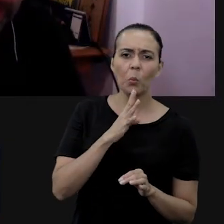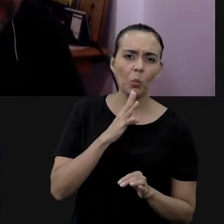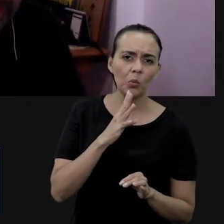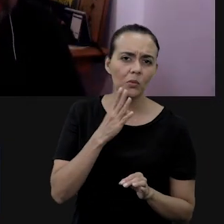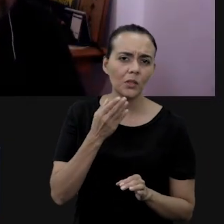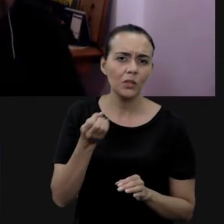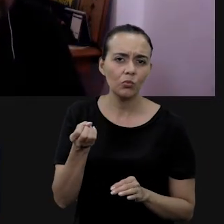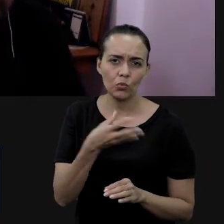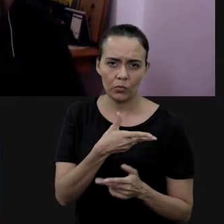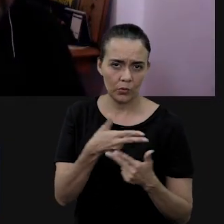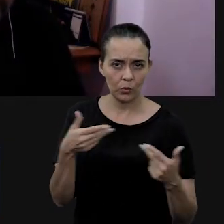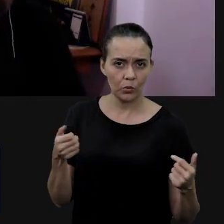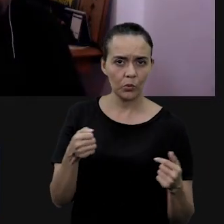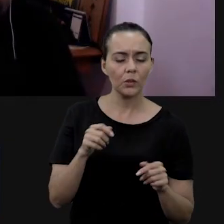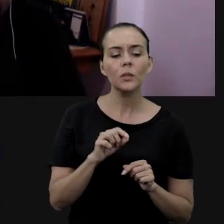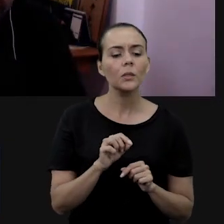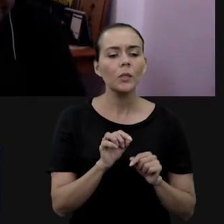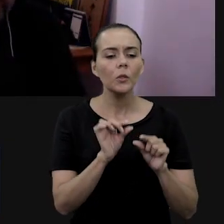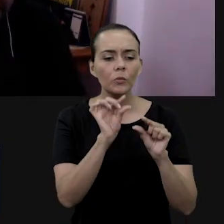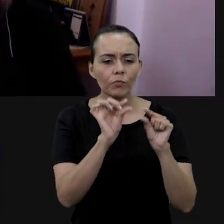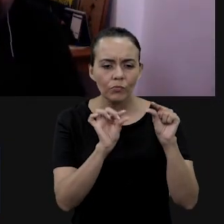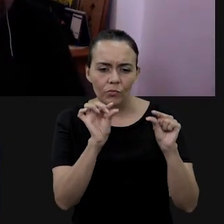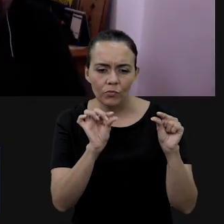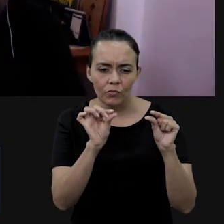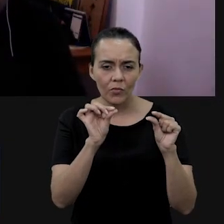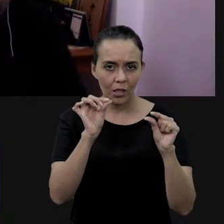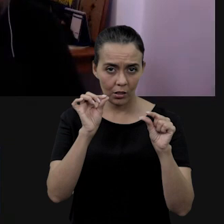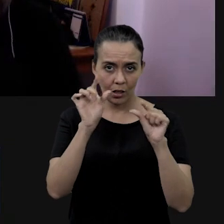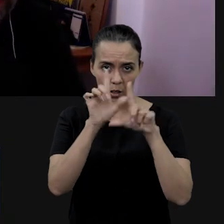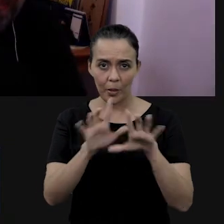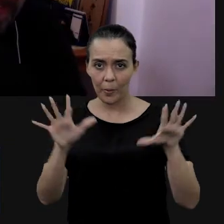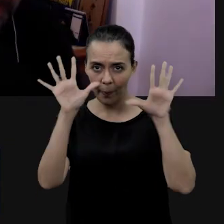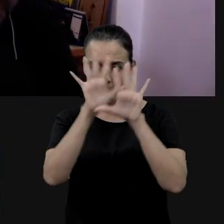edição de imagem. Acredito que é um caminho, para mim, foi um